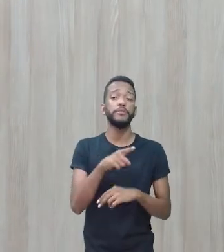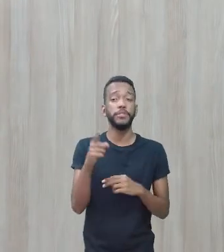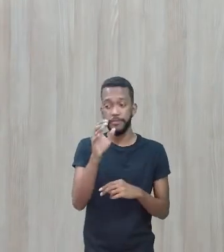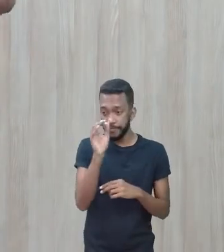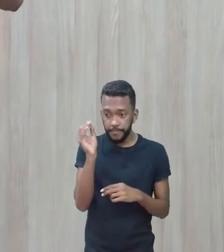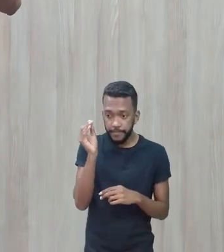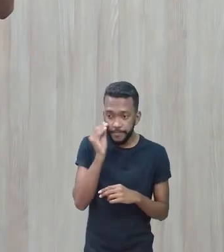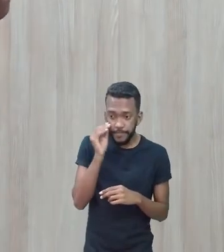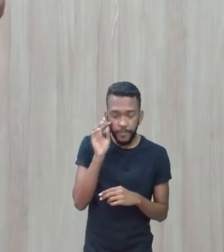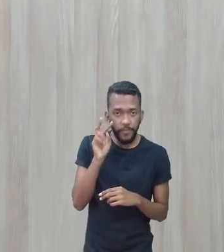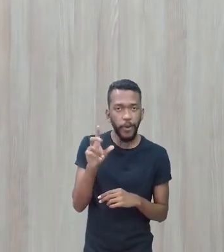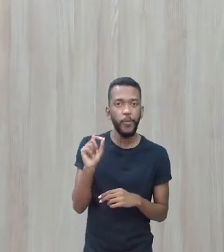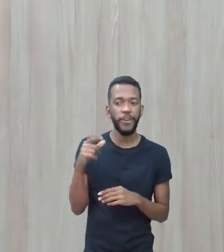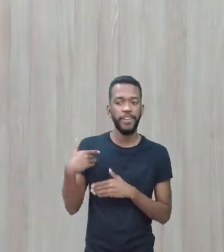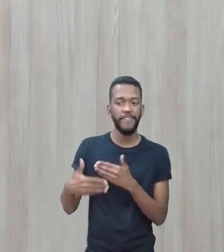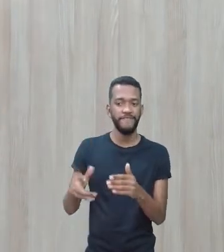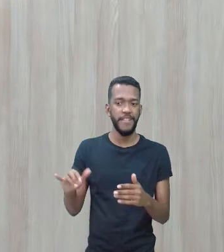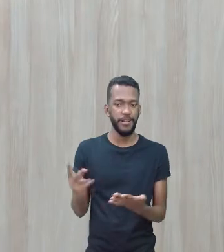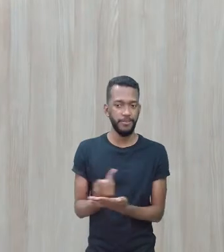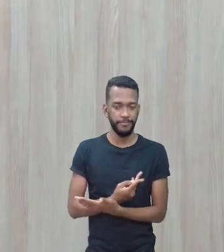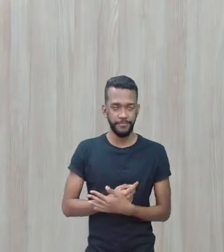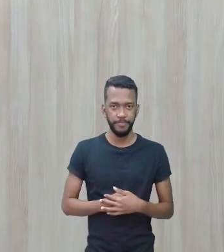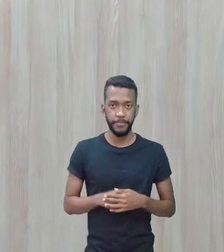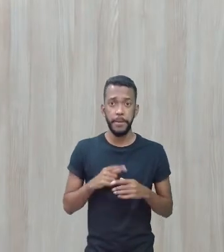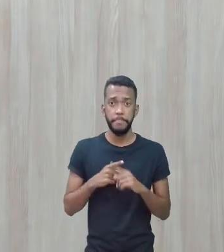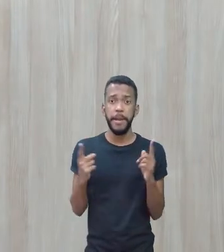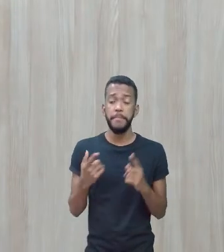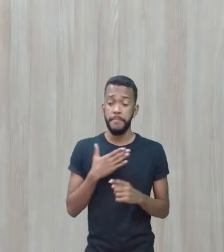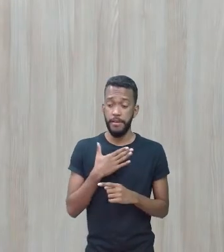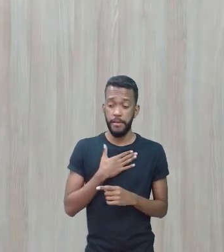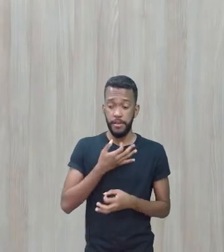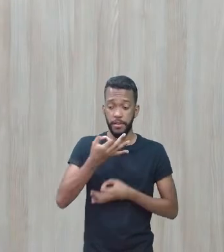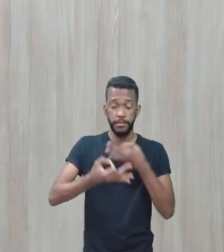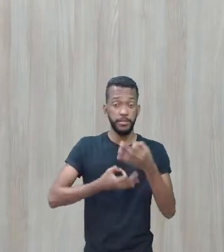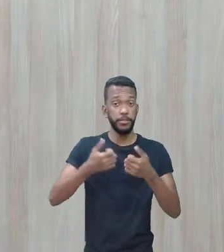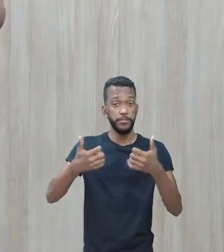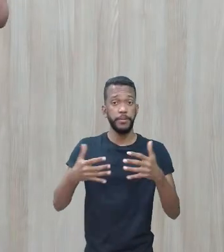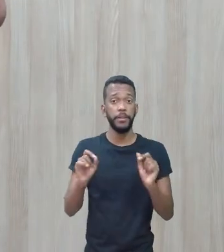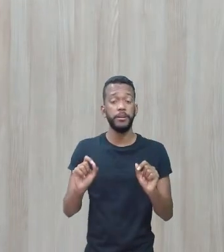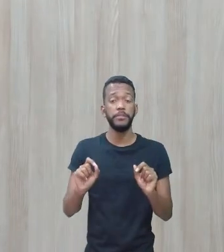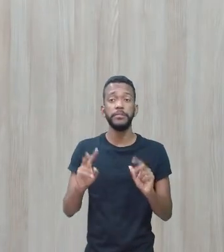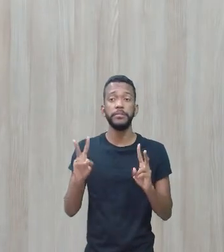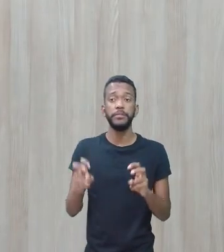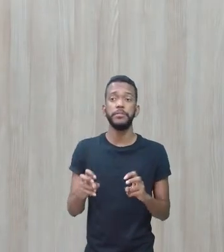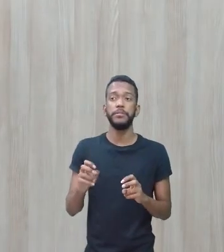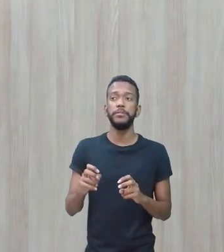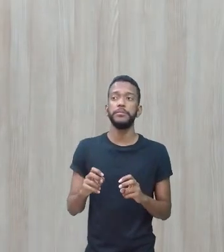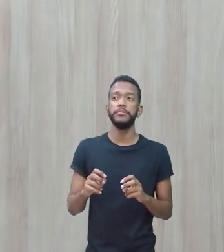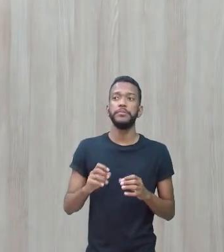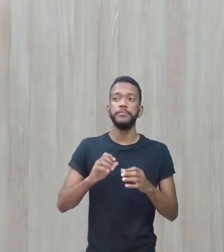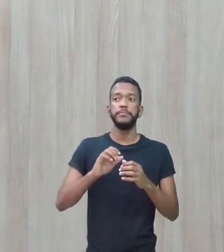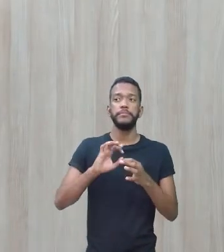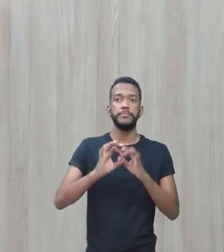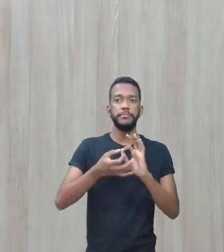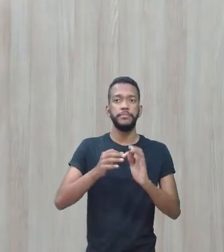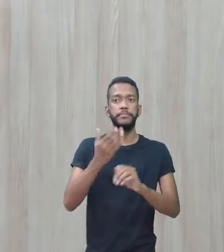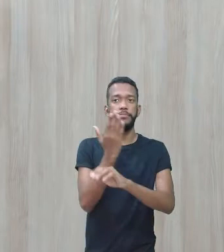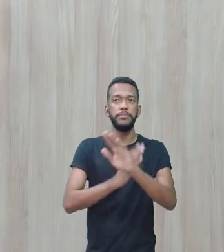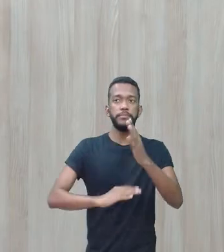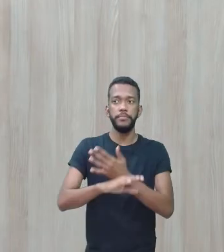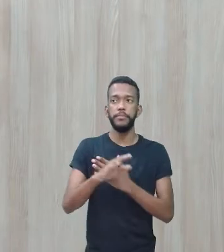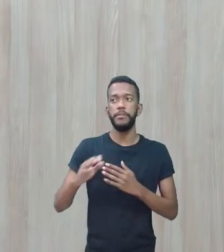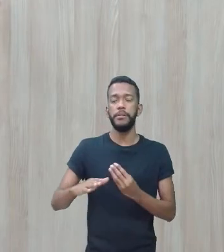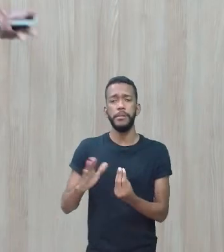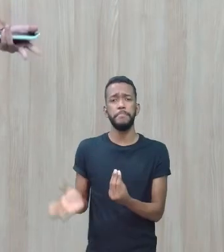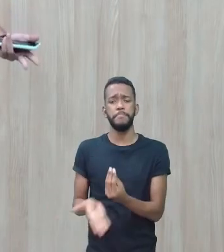Mas aí, para eu falar, né, de paradesporto, eu preciso entender como é que funcionou. Não adianta falar de parabadminton se eu